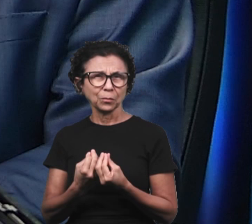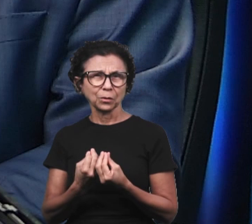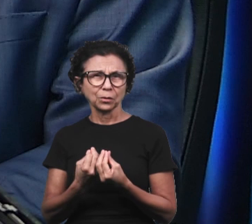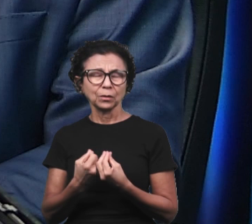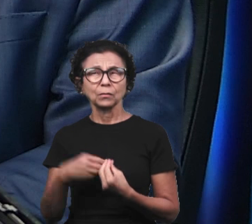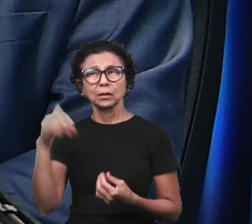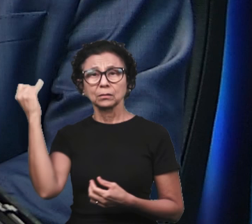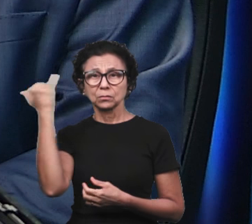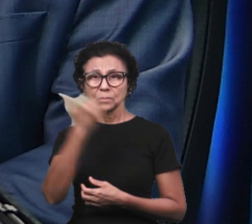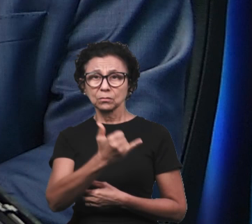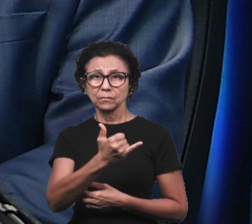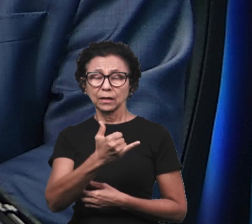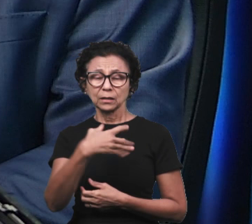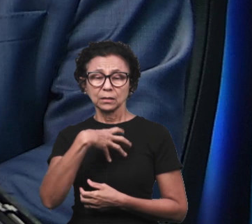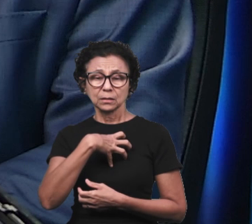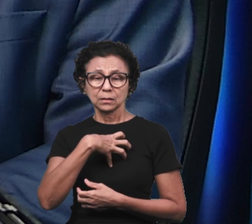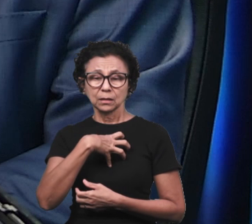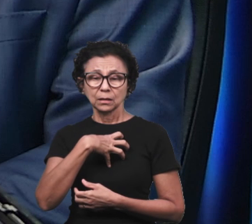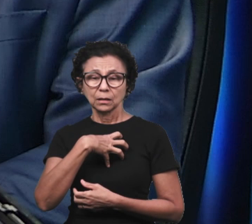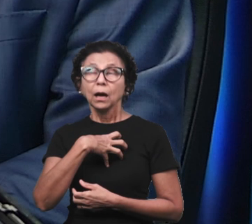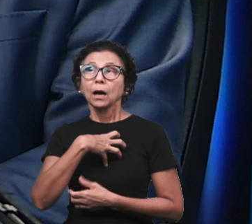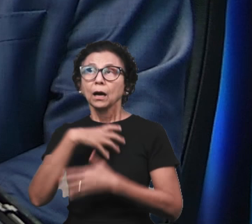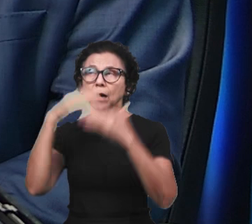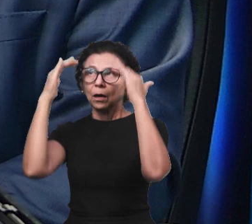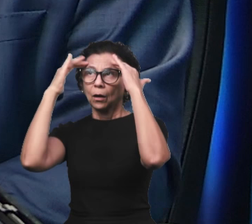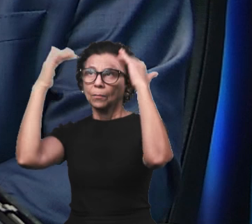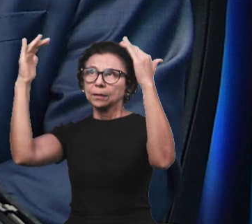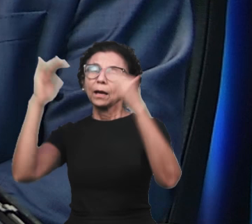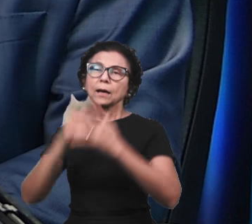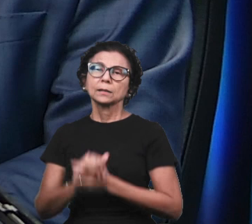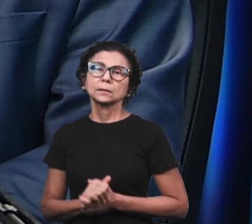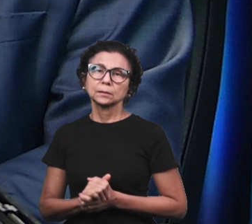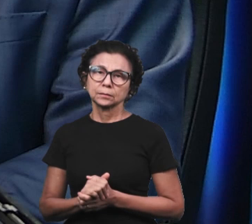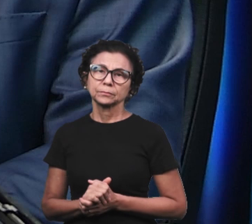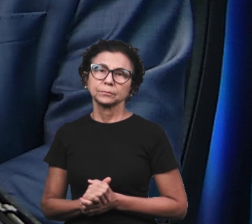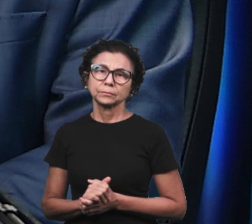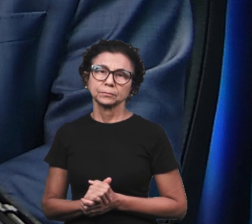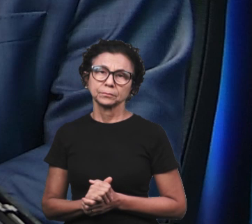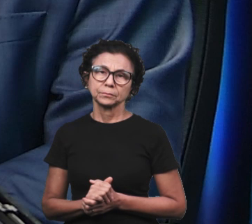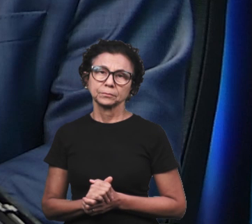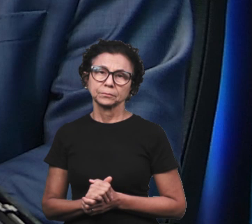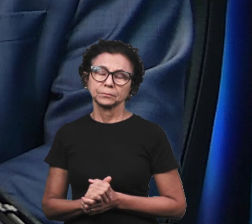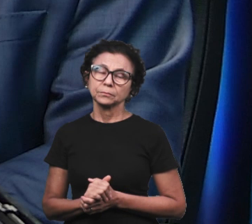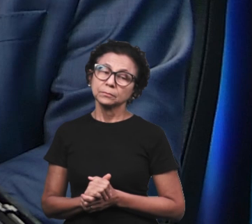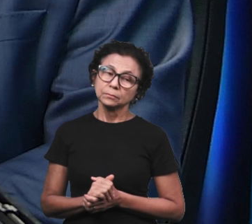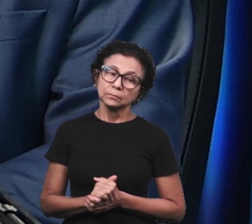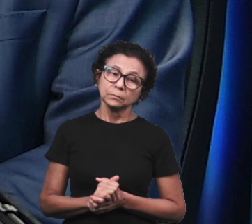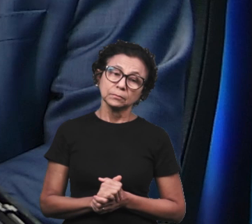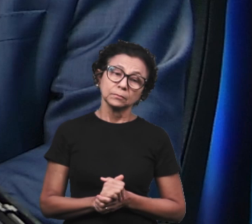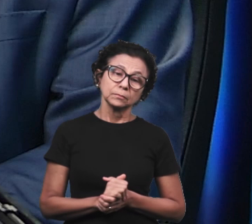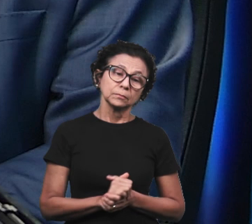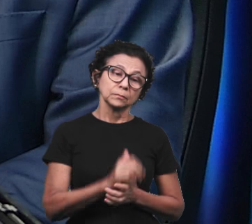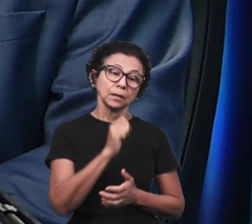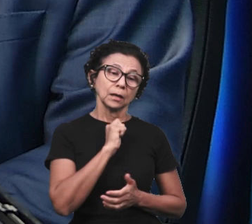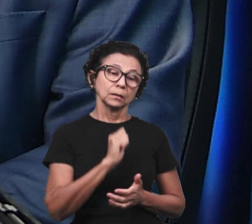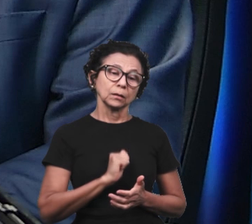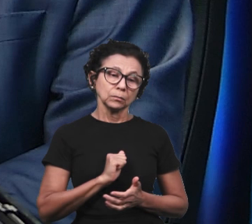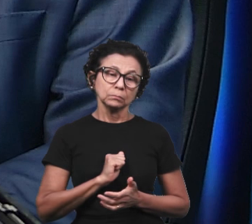a voz. Quando você atende a voz, você está andando, né? E Arão atendeu a voz, então ele entrou